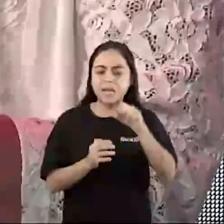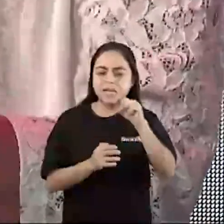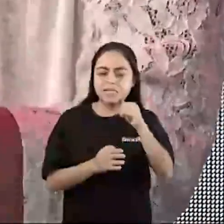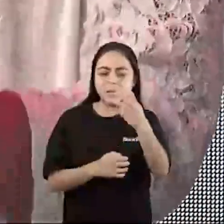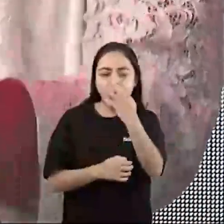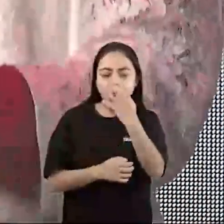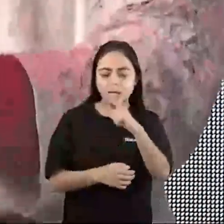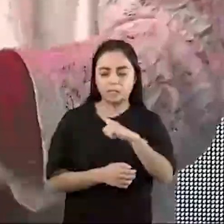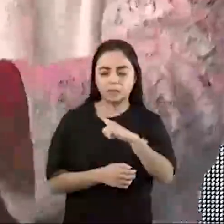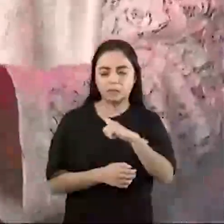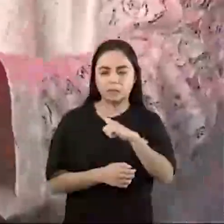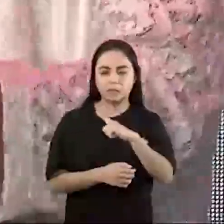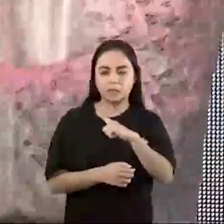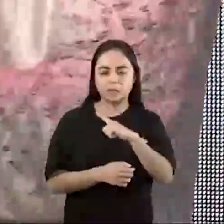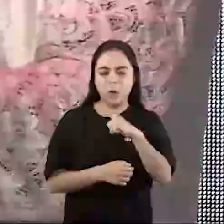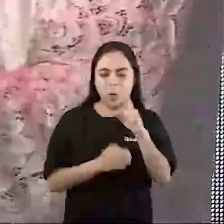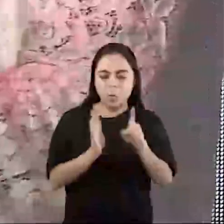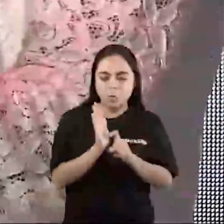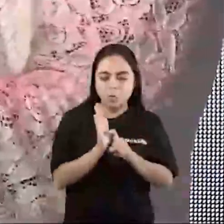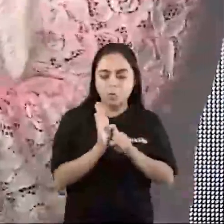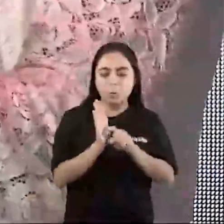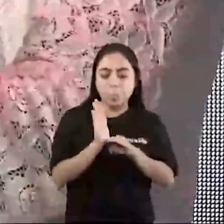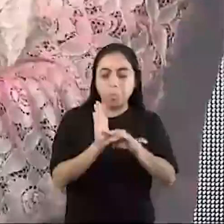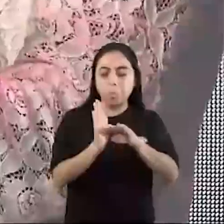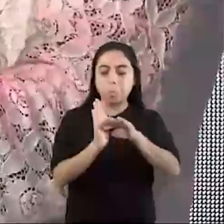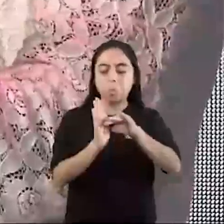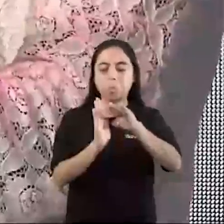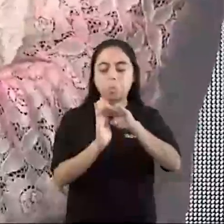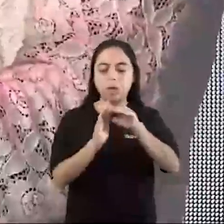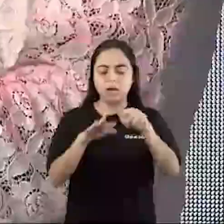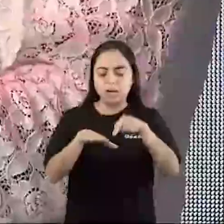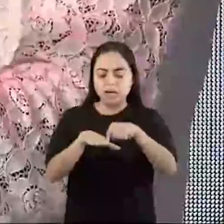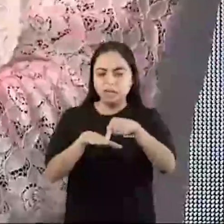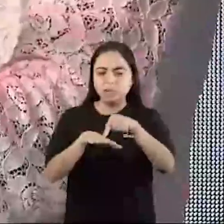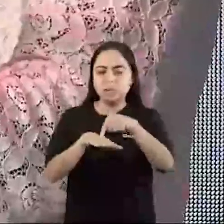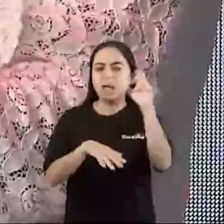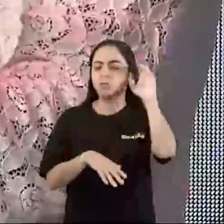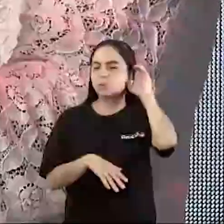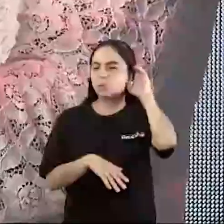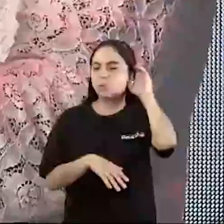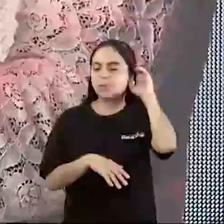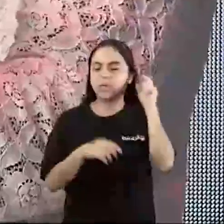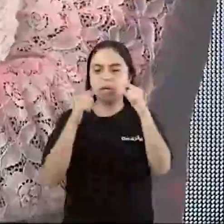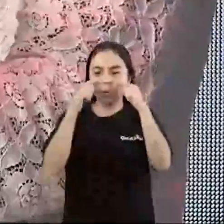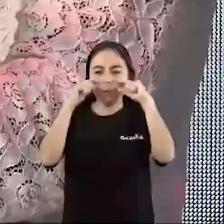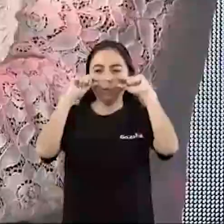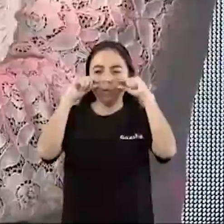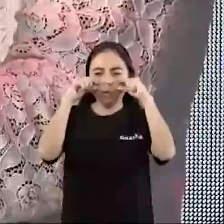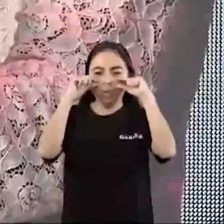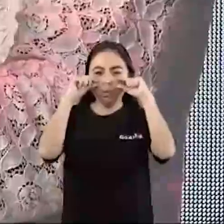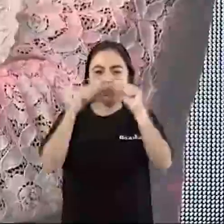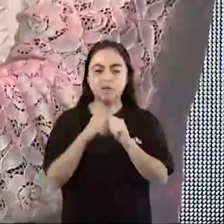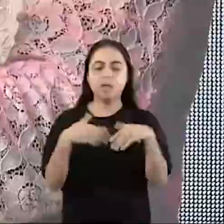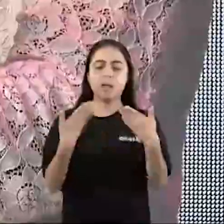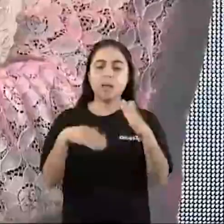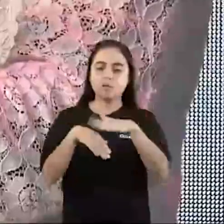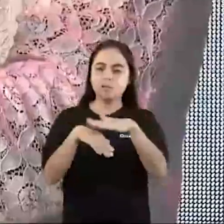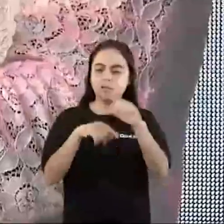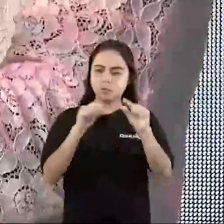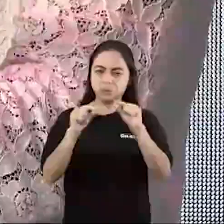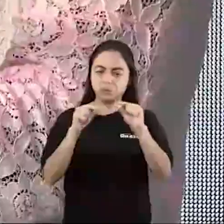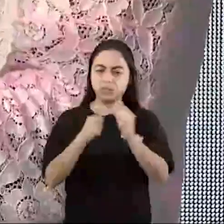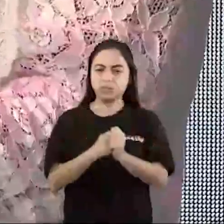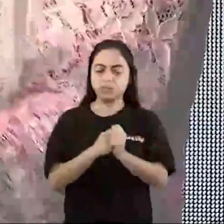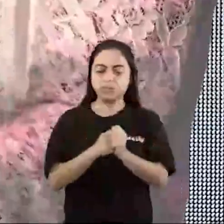tiver sobrecrescimento de bactéria ou de malacésia nas patas, na orelha, na dobra facial, o que a gente vai fazer? Nós